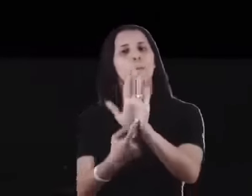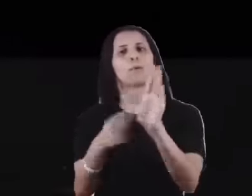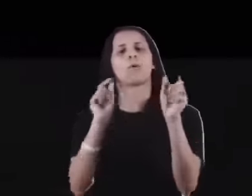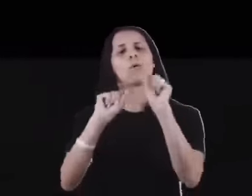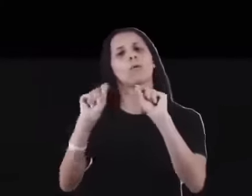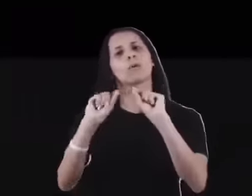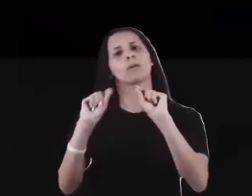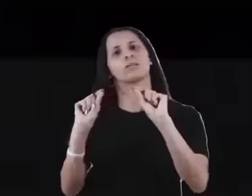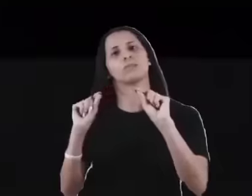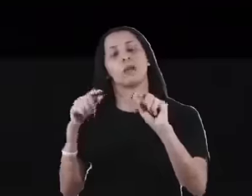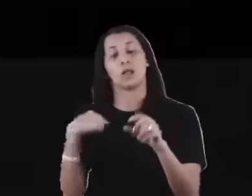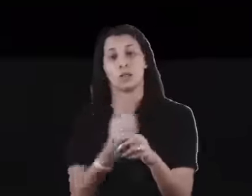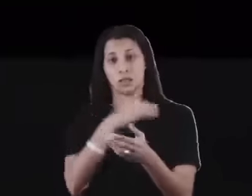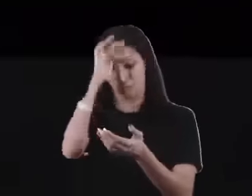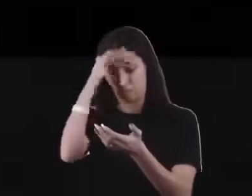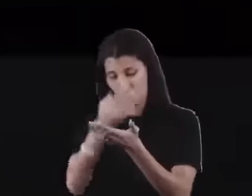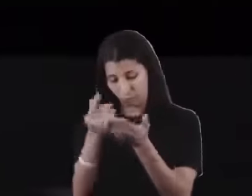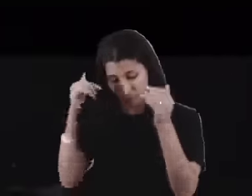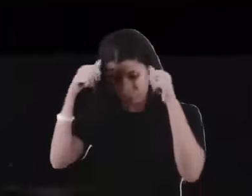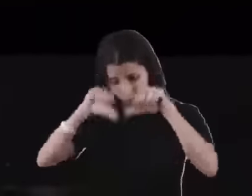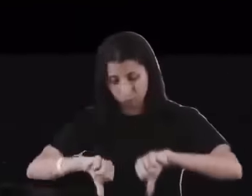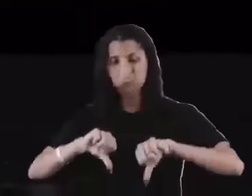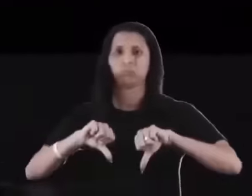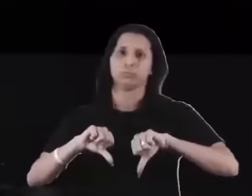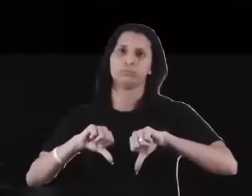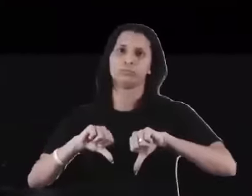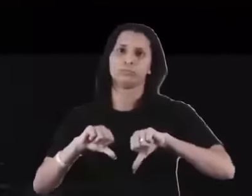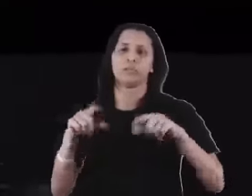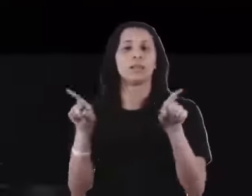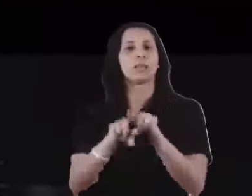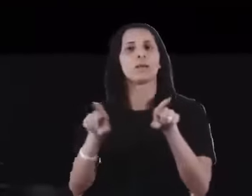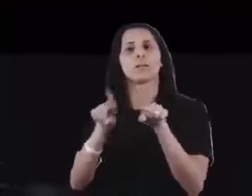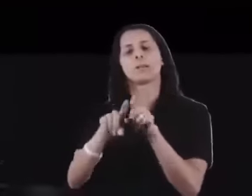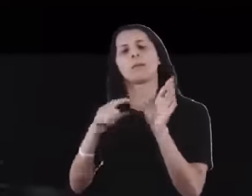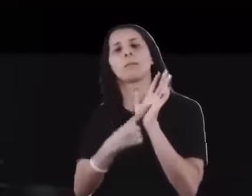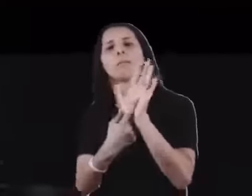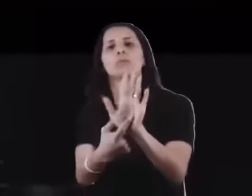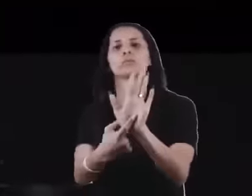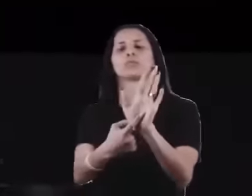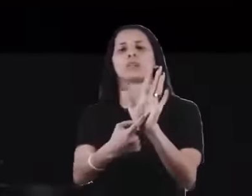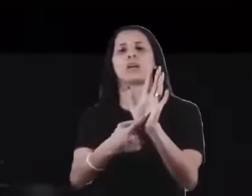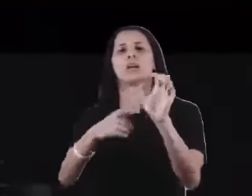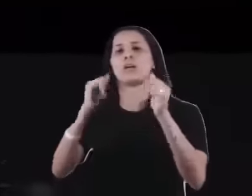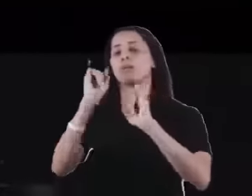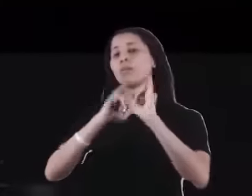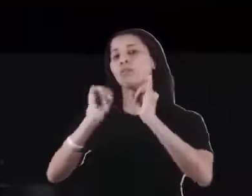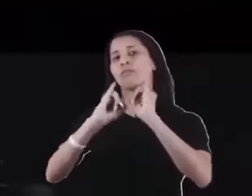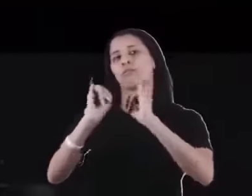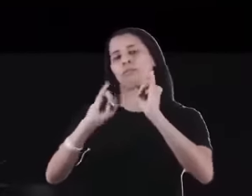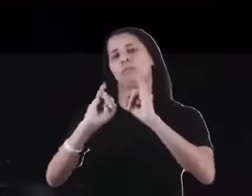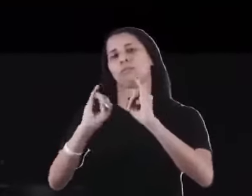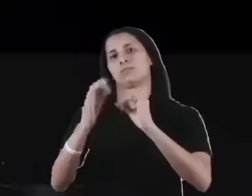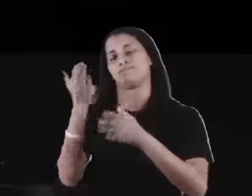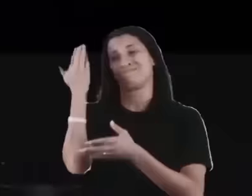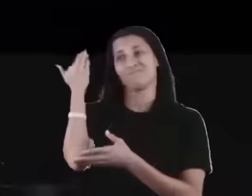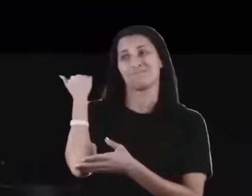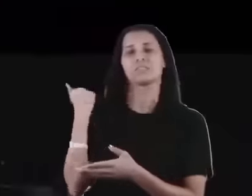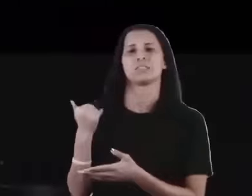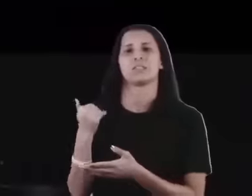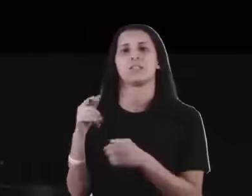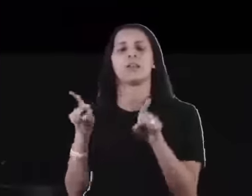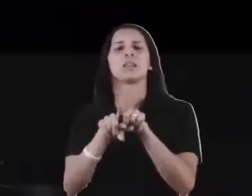vídeo Leal desapontar expectações de alguém desvendar informações secretas seduzir